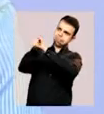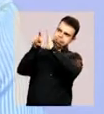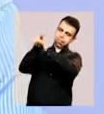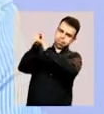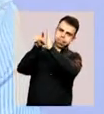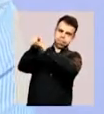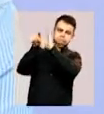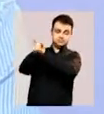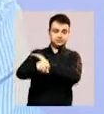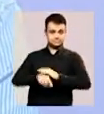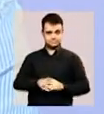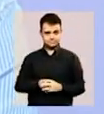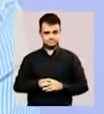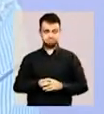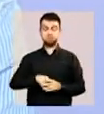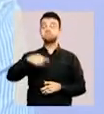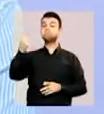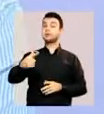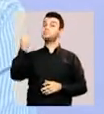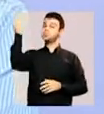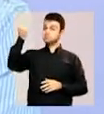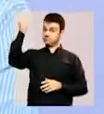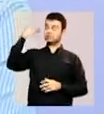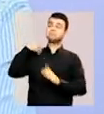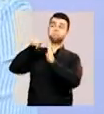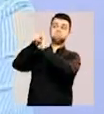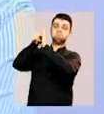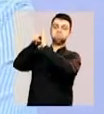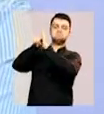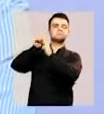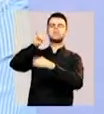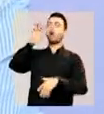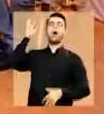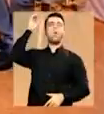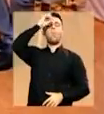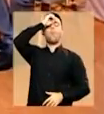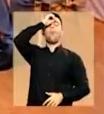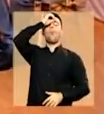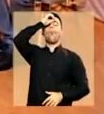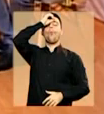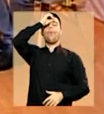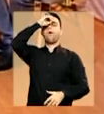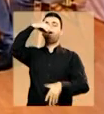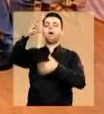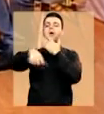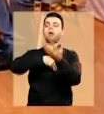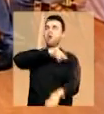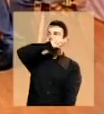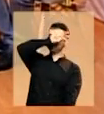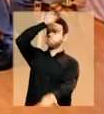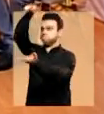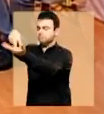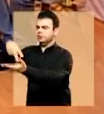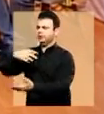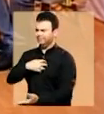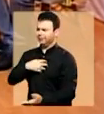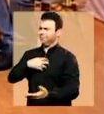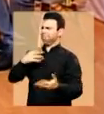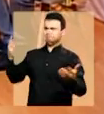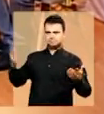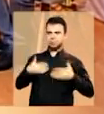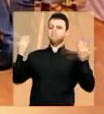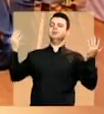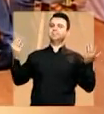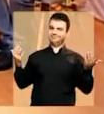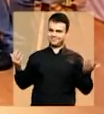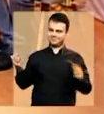E, assim, é importante ter essa preparação para você não ser pego muito de susto. Surpresa. Né? Já pensou? Saber o que você vai encontrar lá, né?